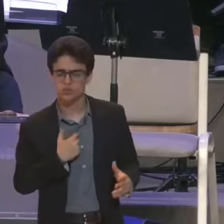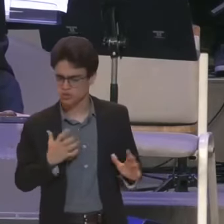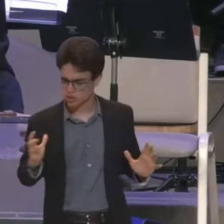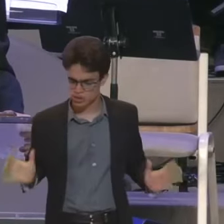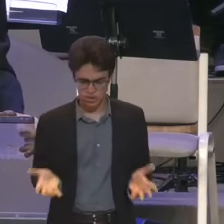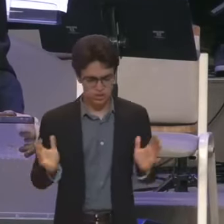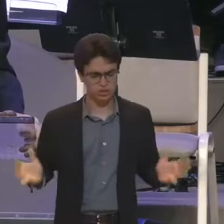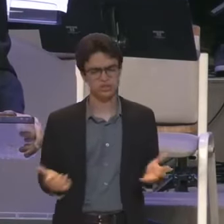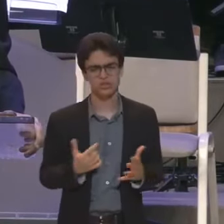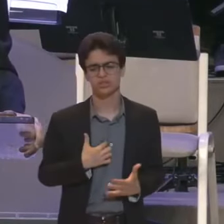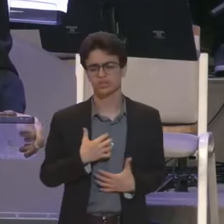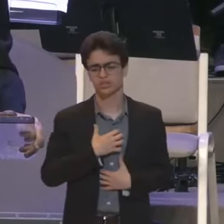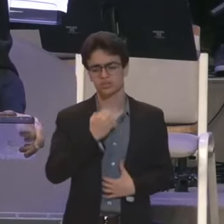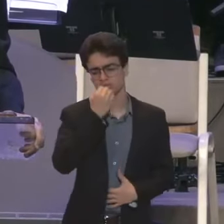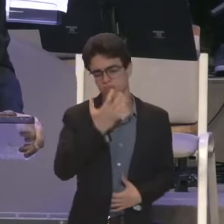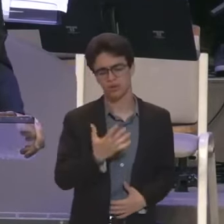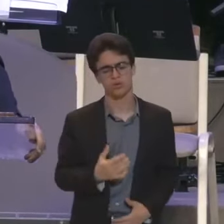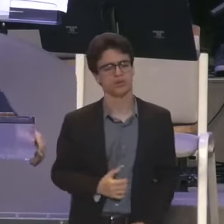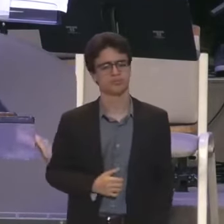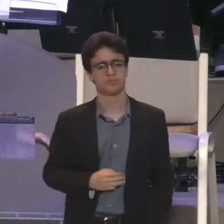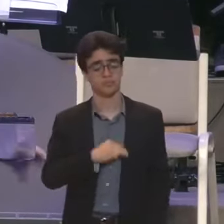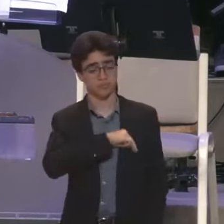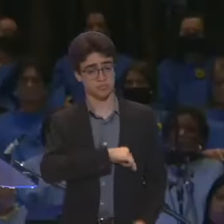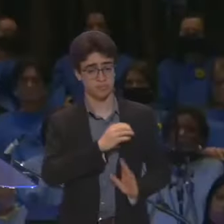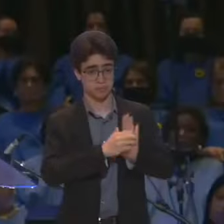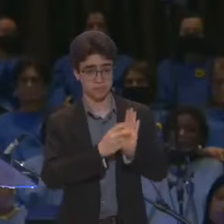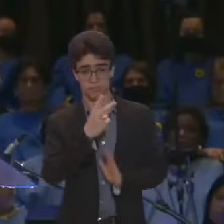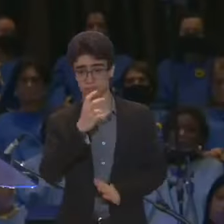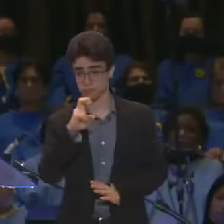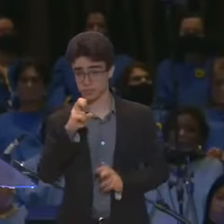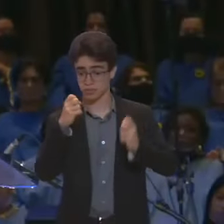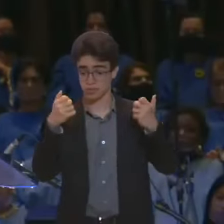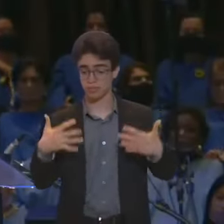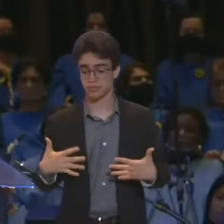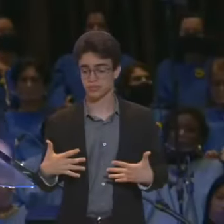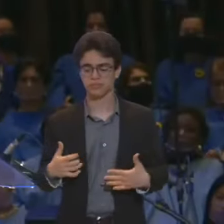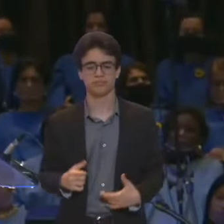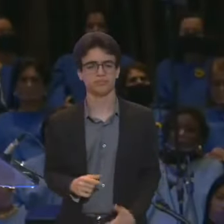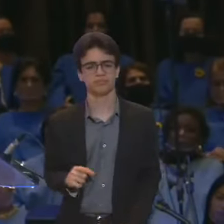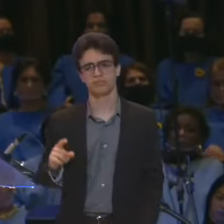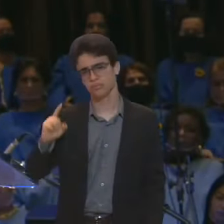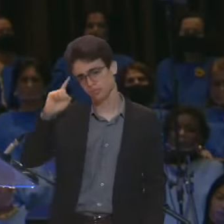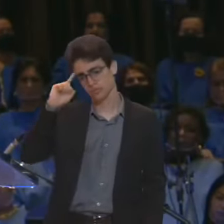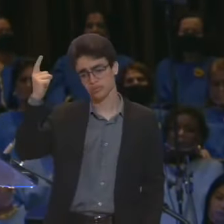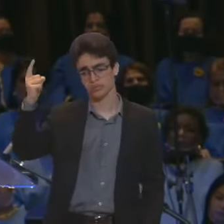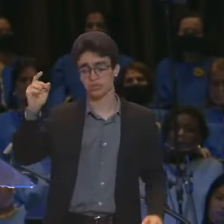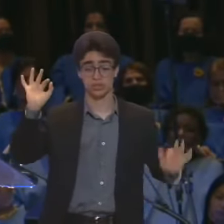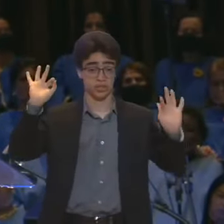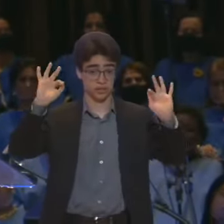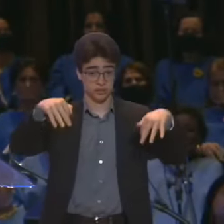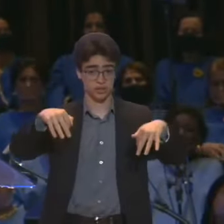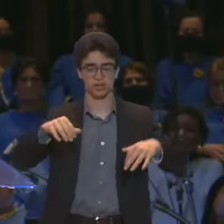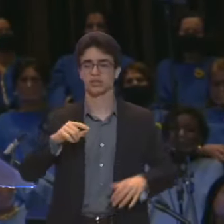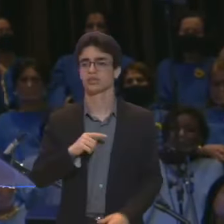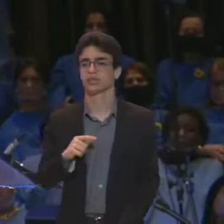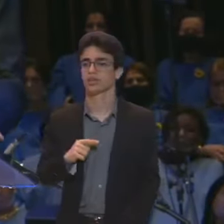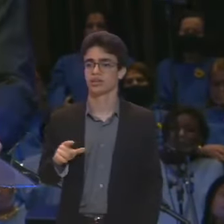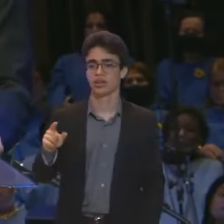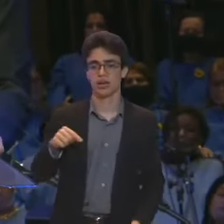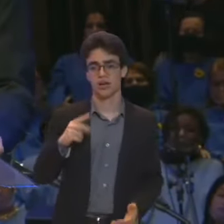em nome de Jesus. Mateus 25 diz que num dia, lá no último dia, vão ter membros das